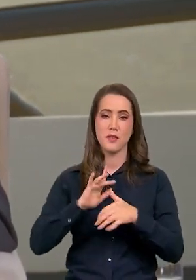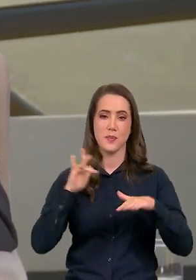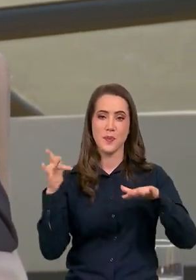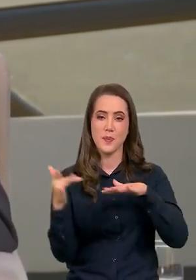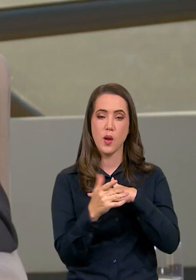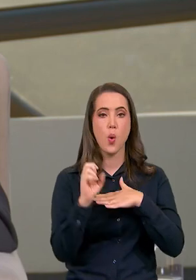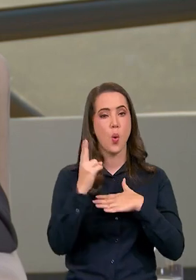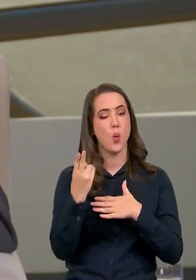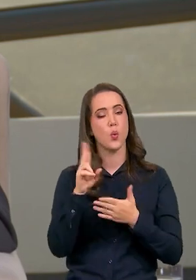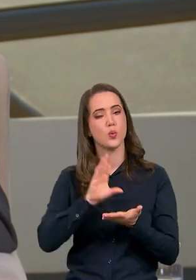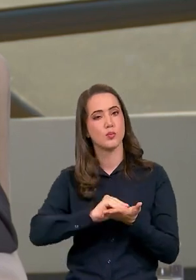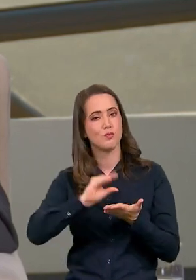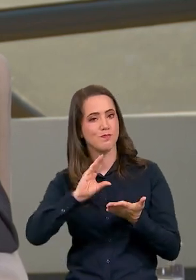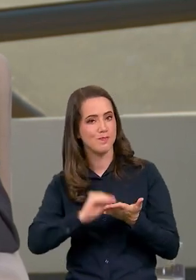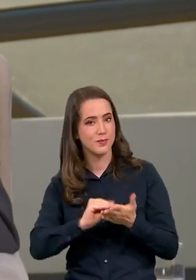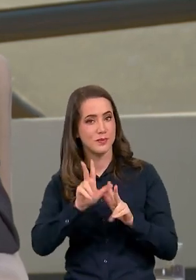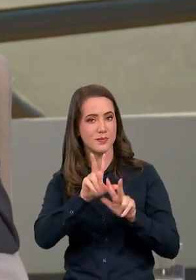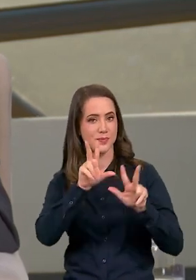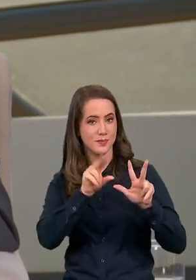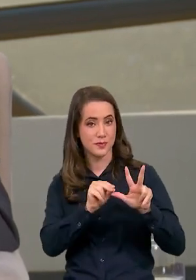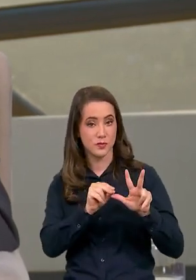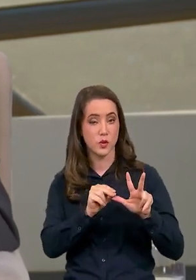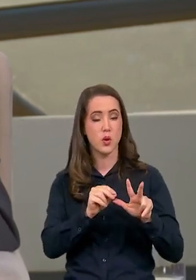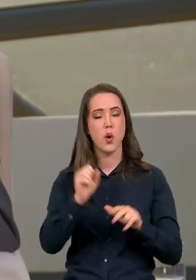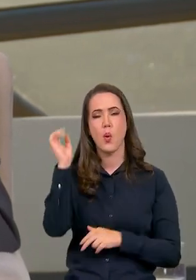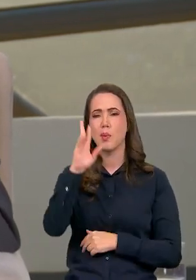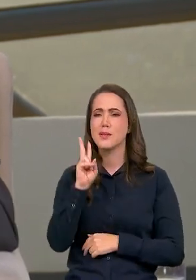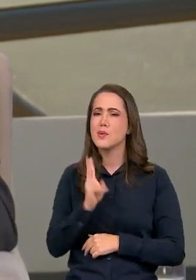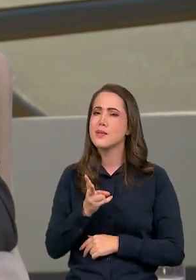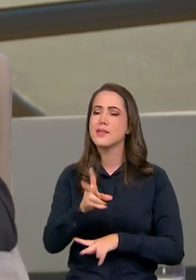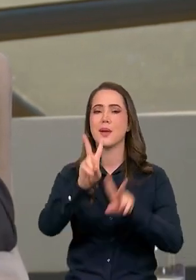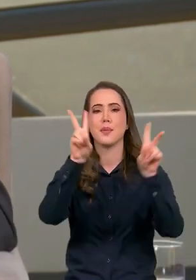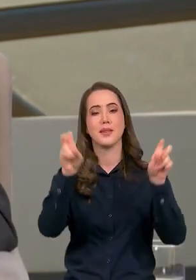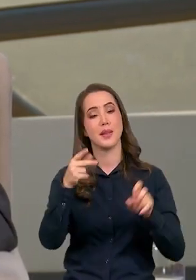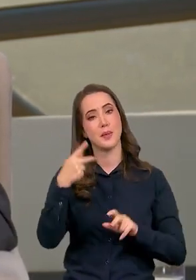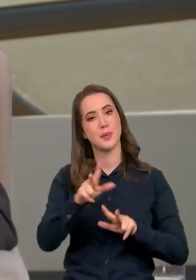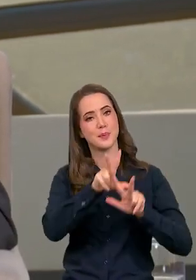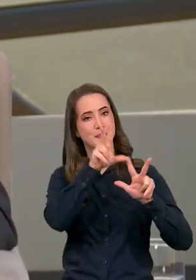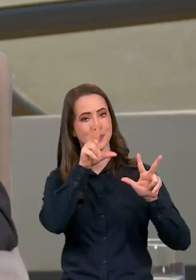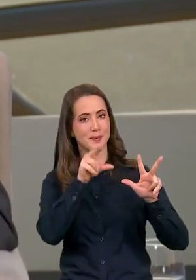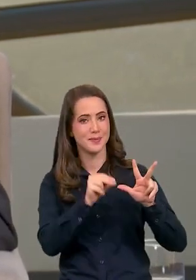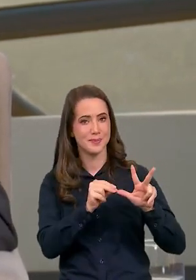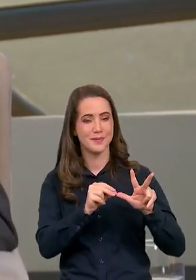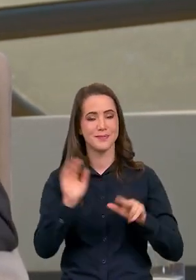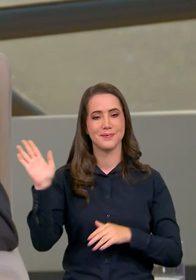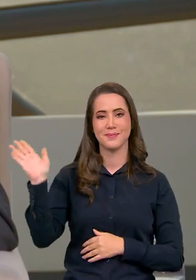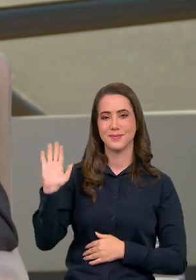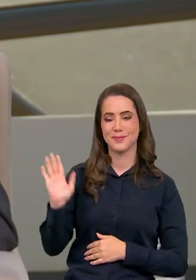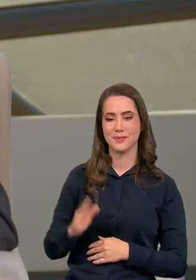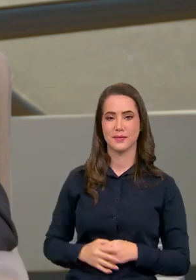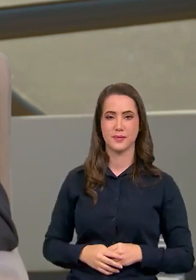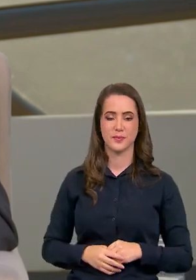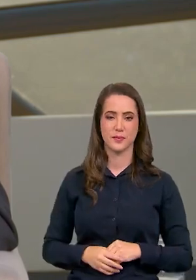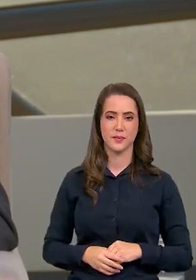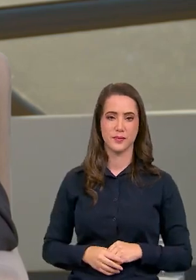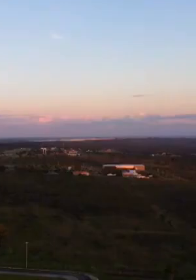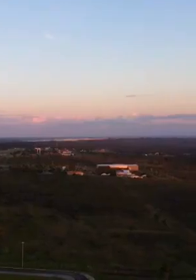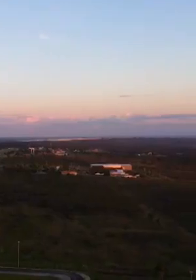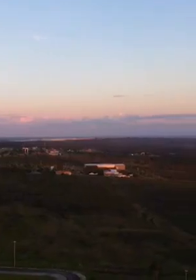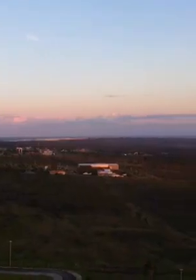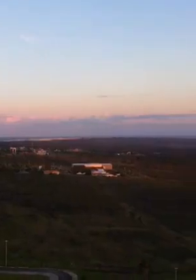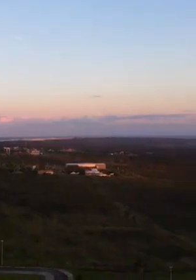redes sociais ou baixar o TV Brasil Play e o Brasil continua em pauta aqui na TV Brasil até o próximo programa